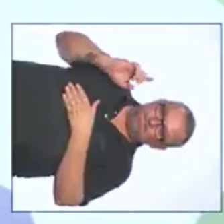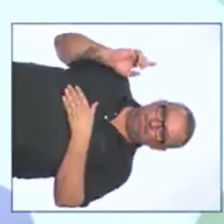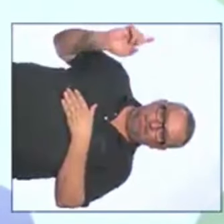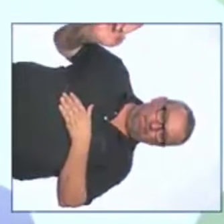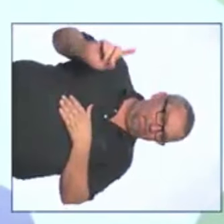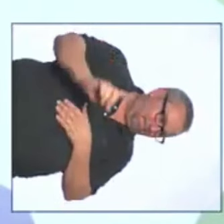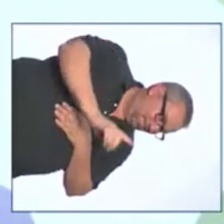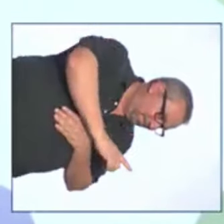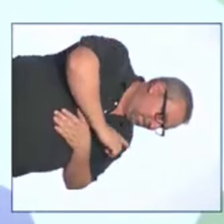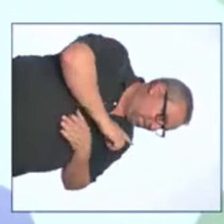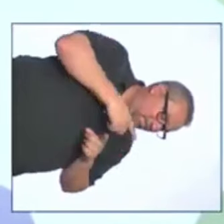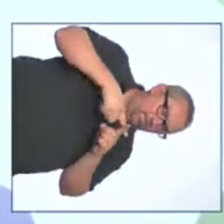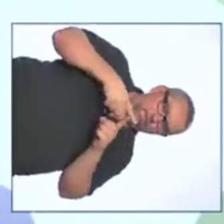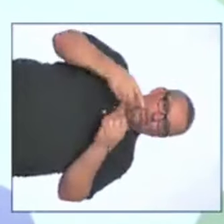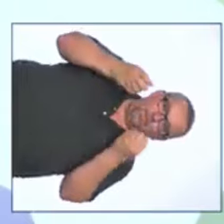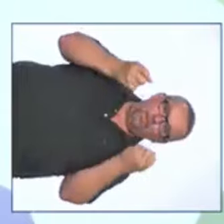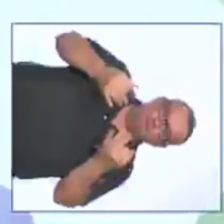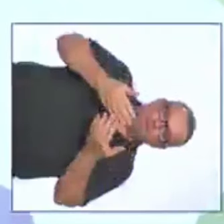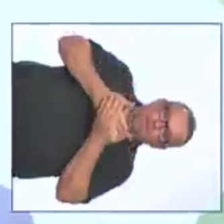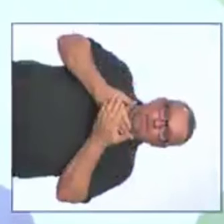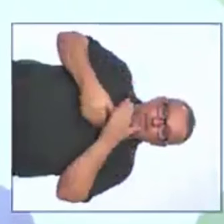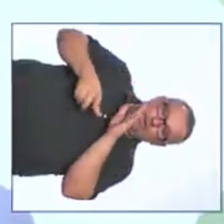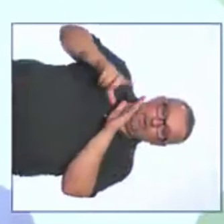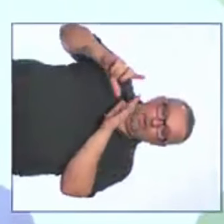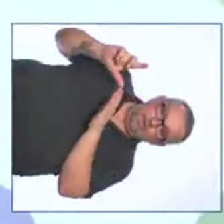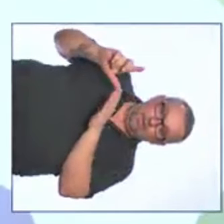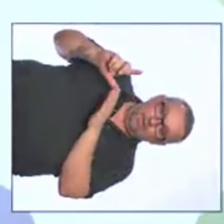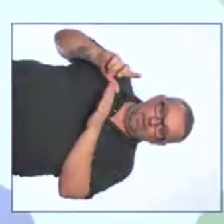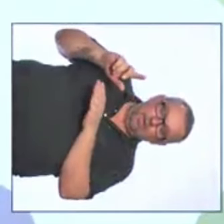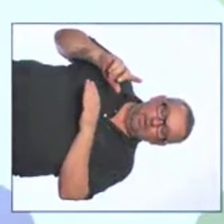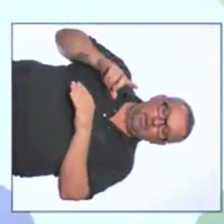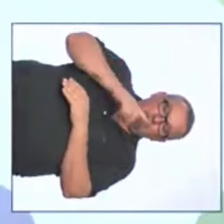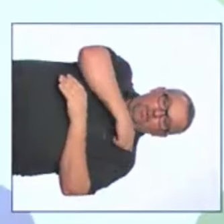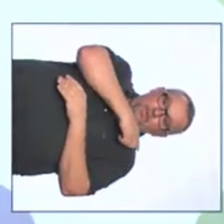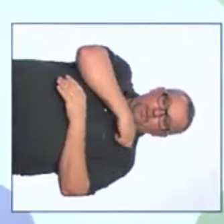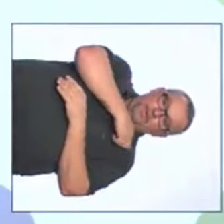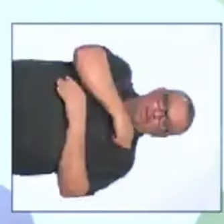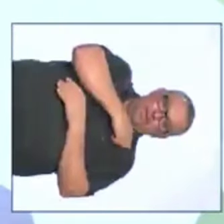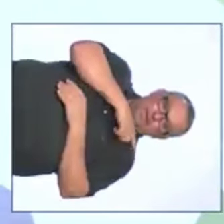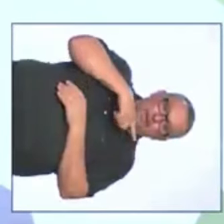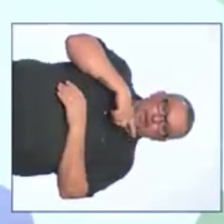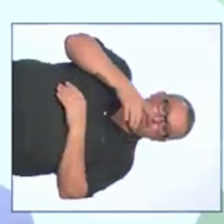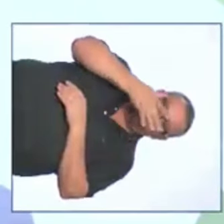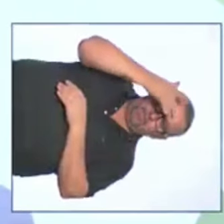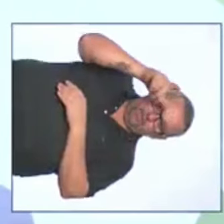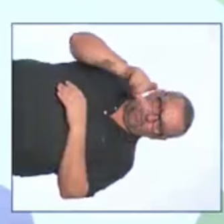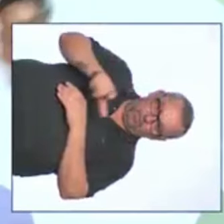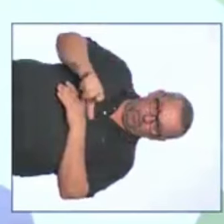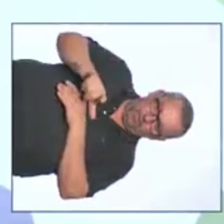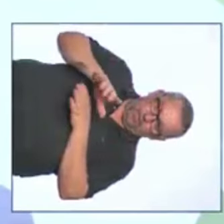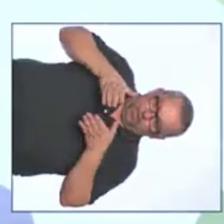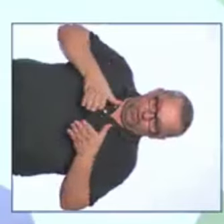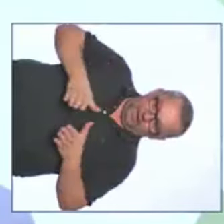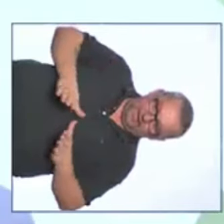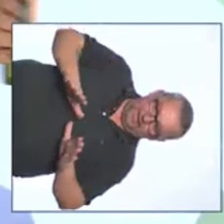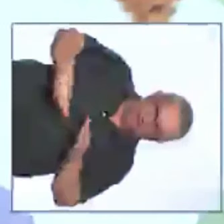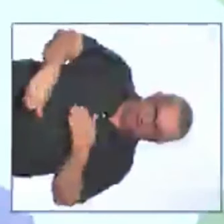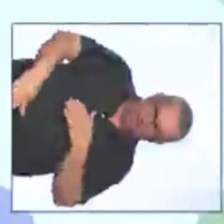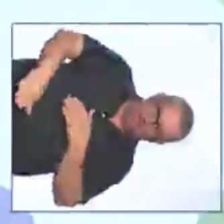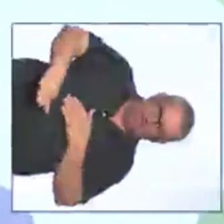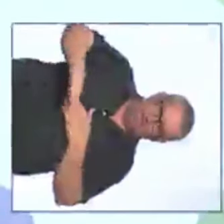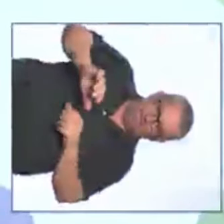é como eu falei na aula anterior né do primeiro ano eu era uma pessoa quando eu nasci eu era uma